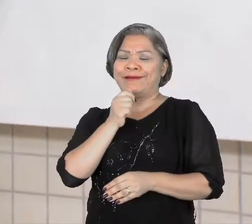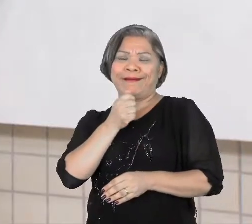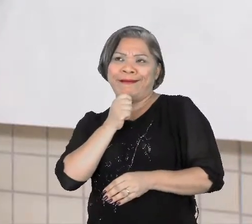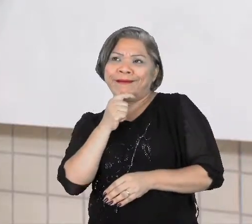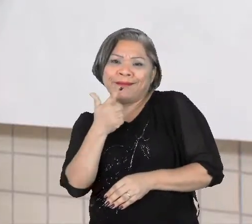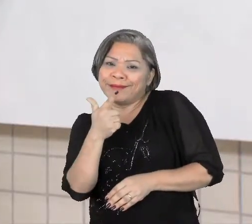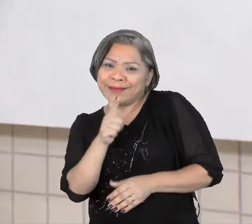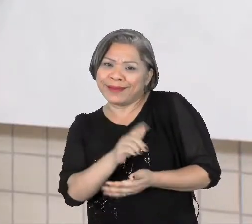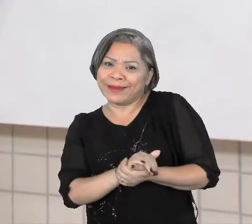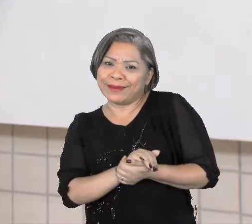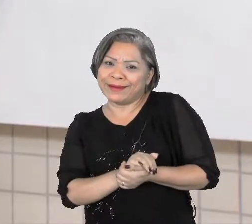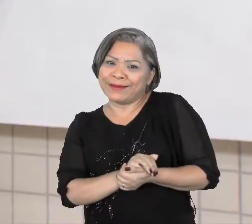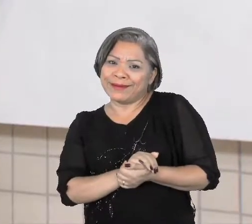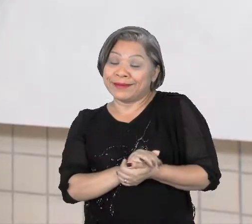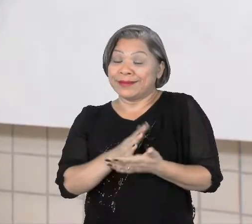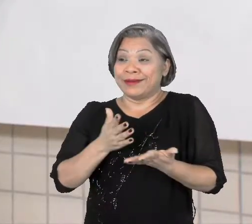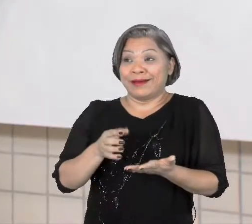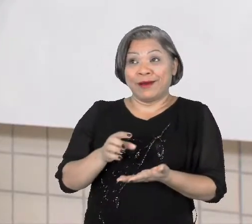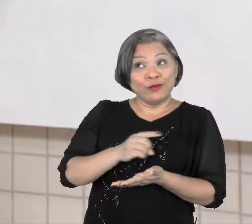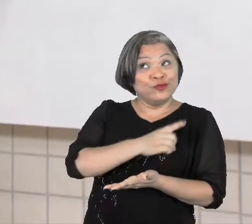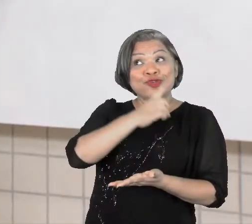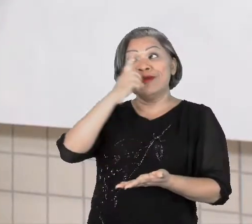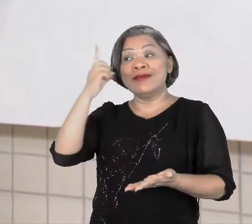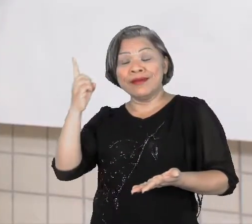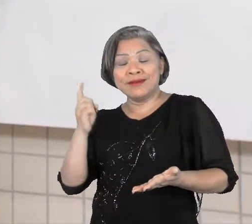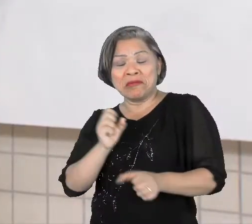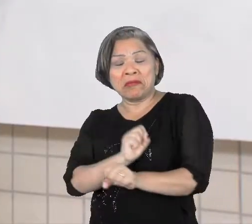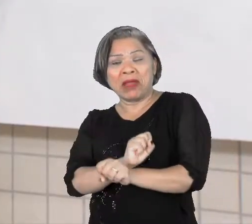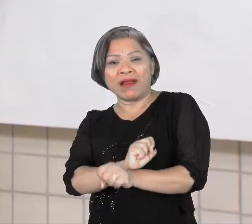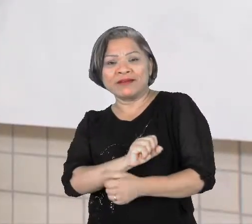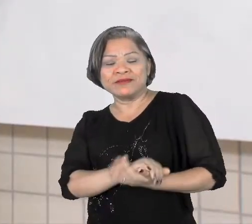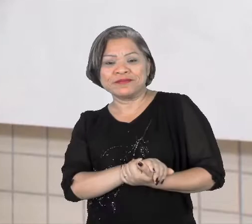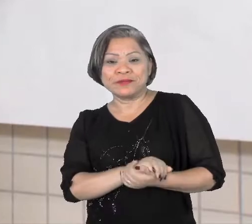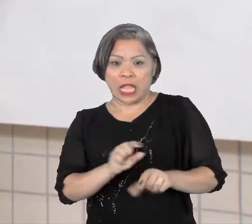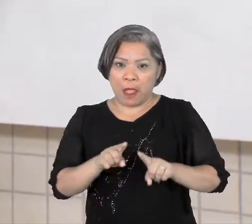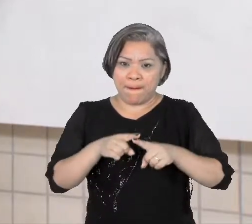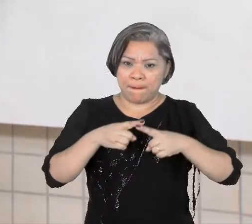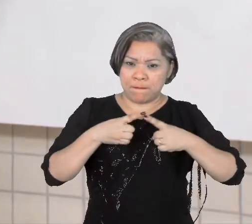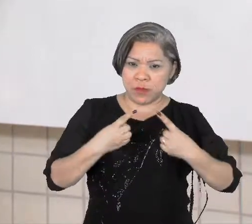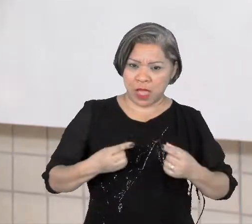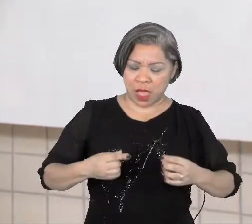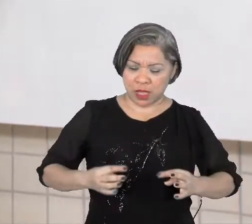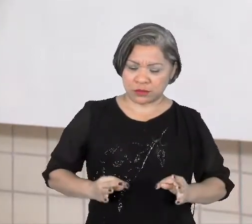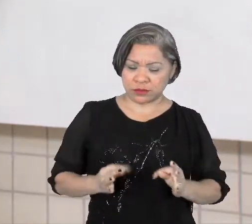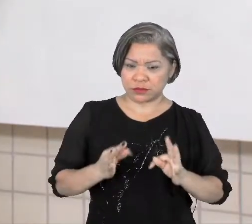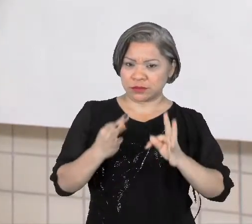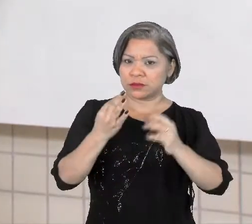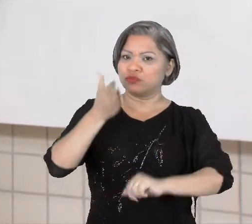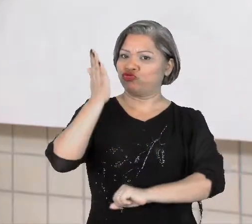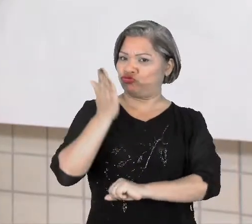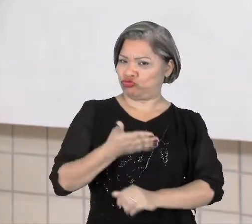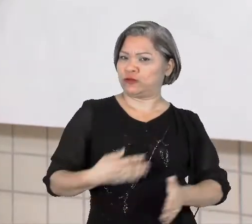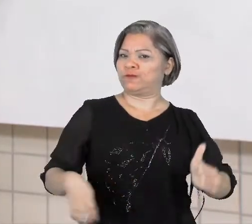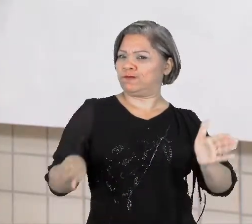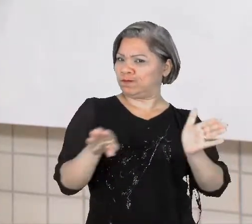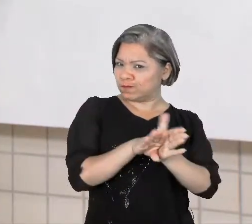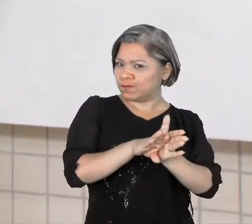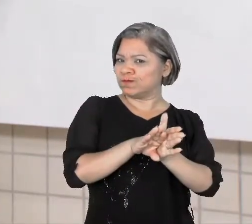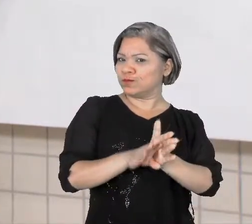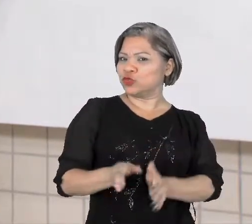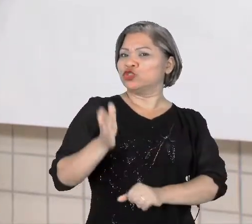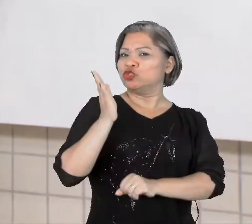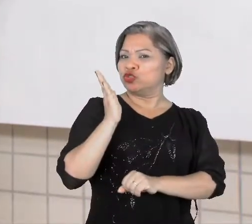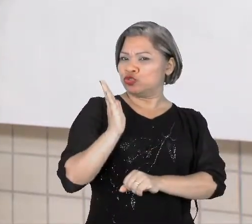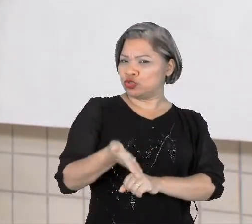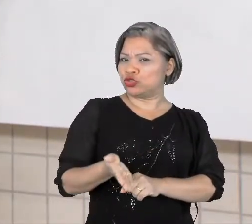sabe? Mas, gente, essa tecnologia toda, ela está chegando e ela já faz parte